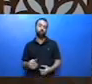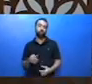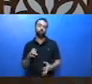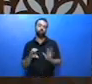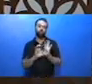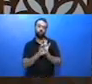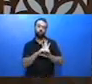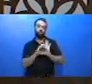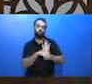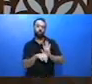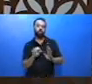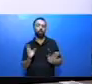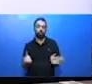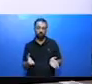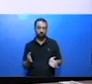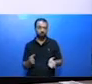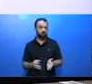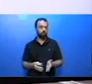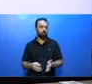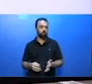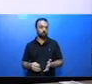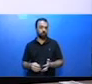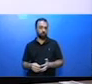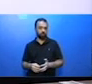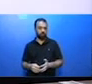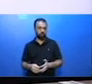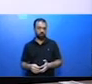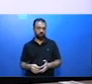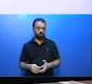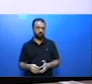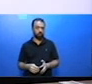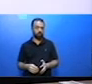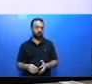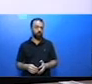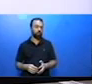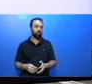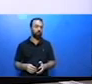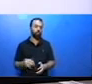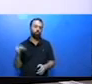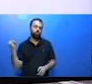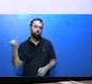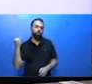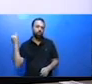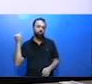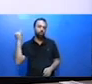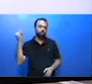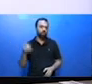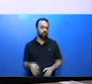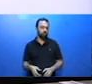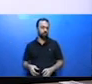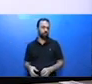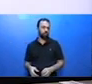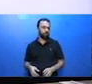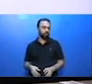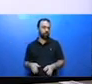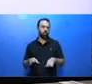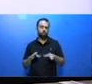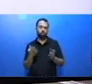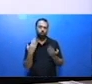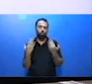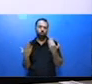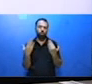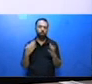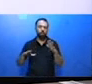outro conceito que não foi muito explorado na apostila, mas as crianças adoram. Se comparar